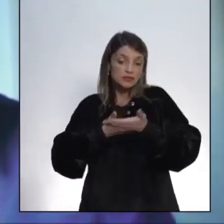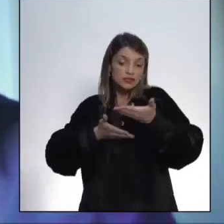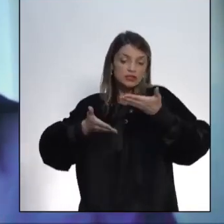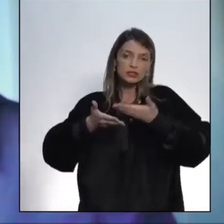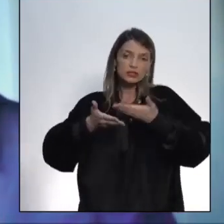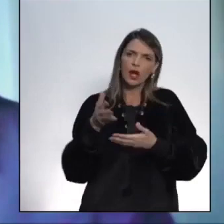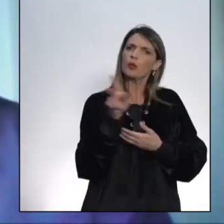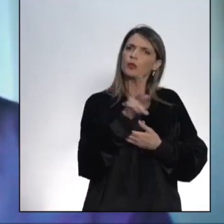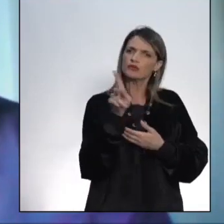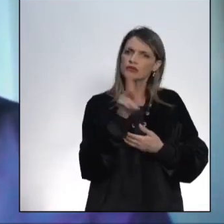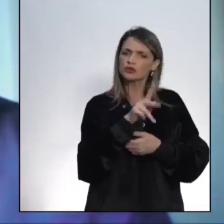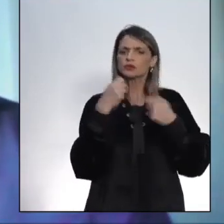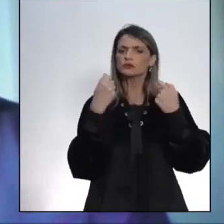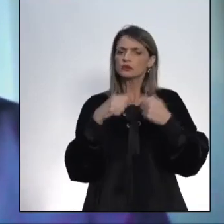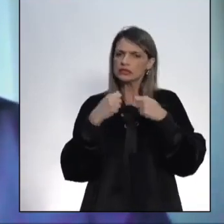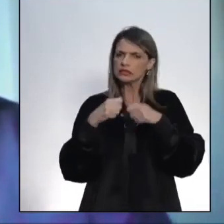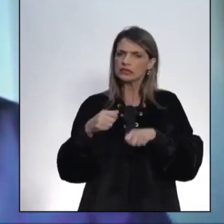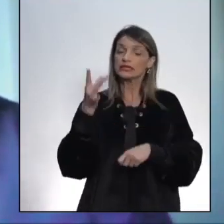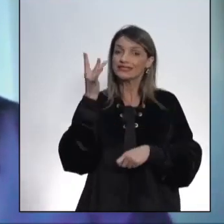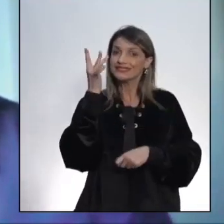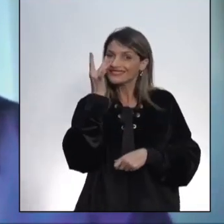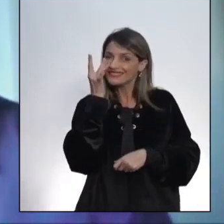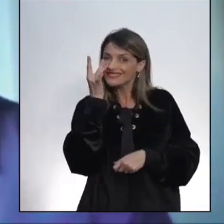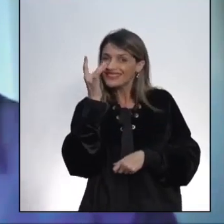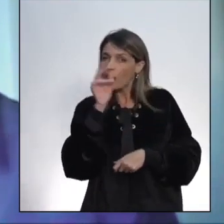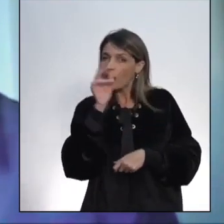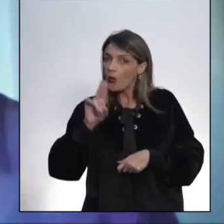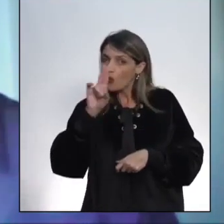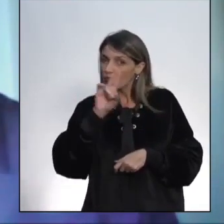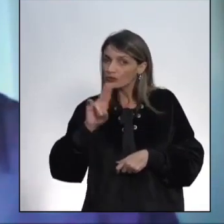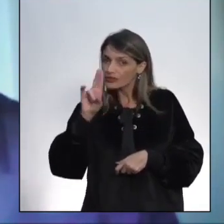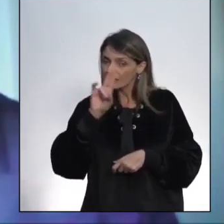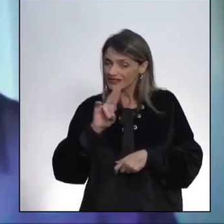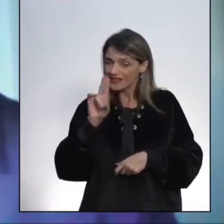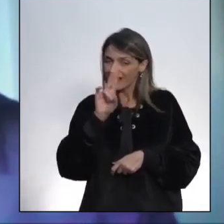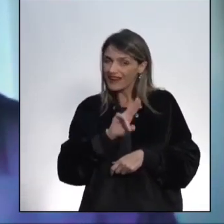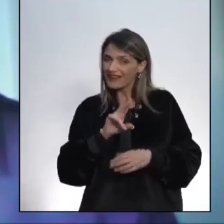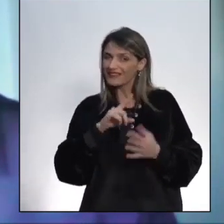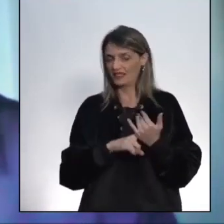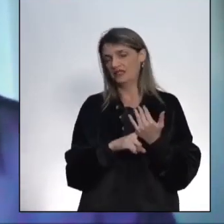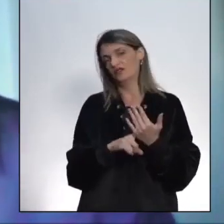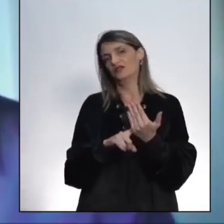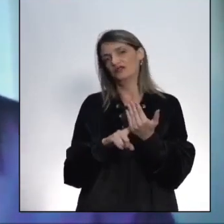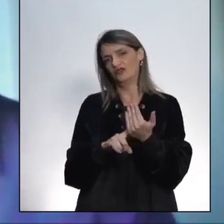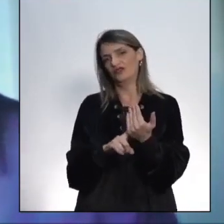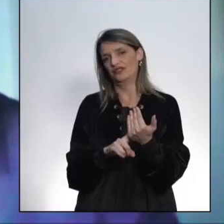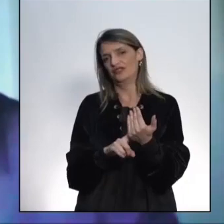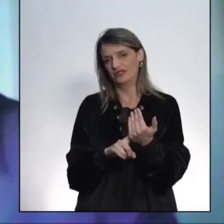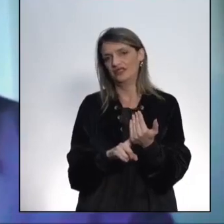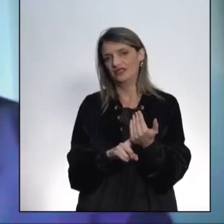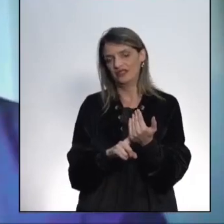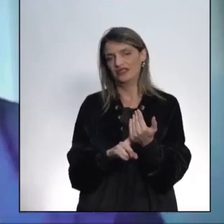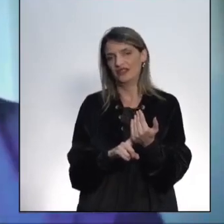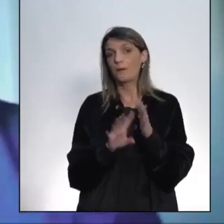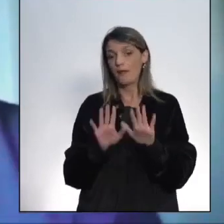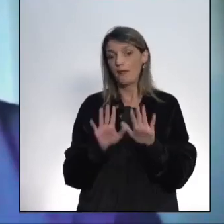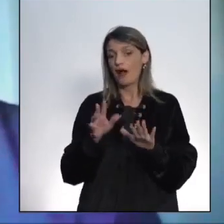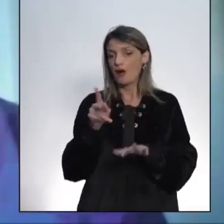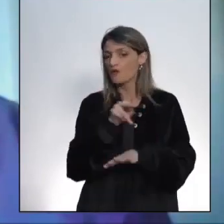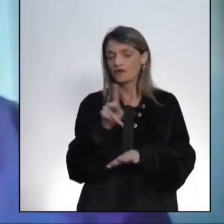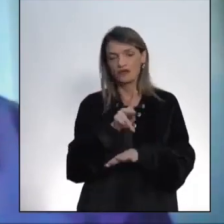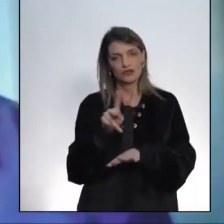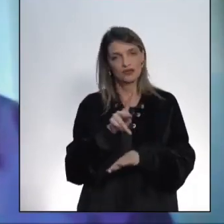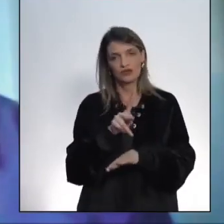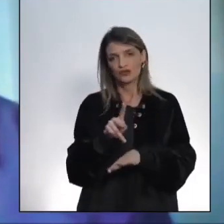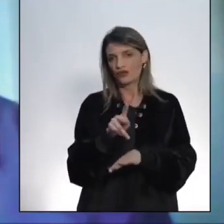professor, através do uso das tecnologias, que vai garantir alguma aprendizagem ou a aprendizagem